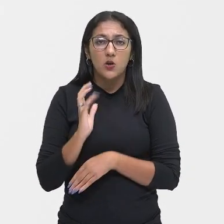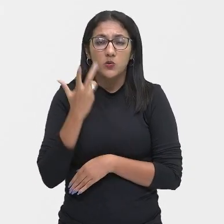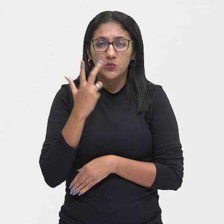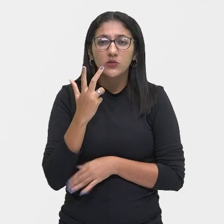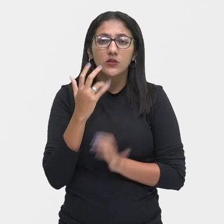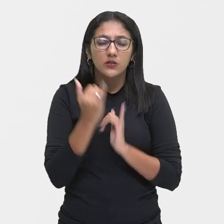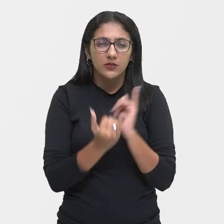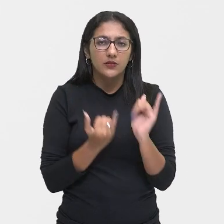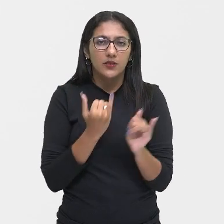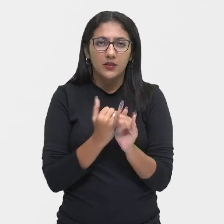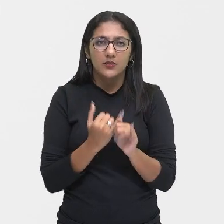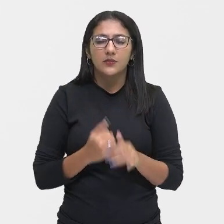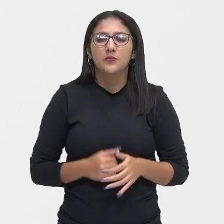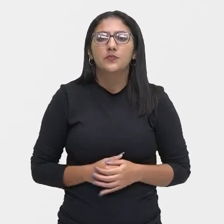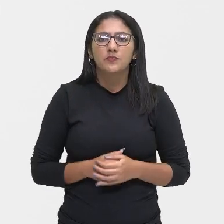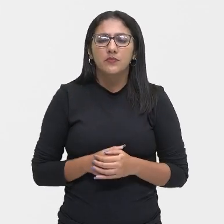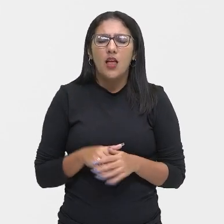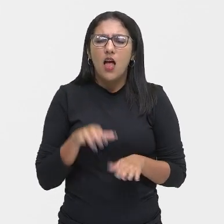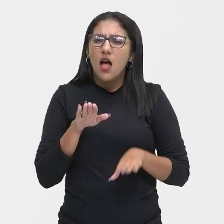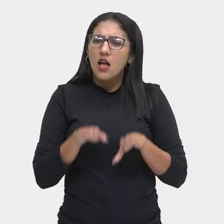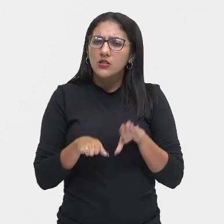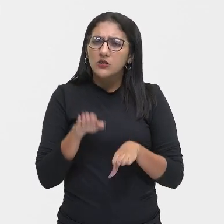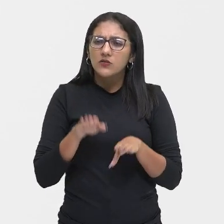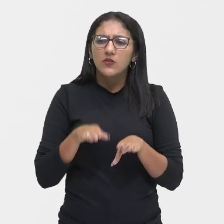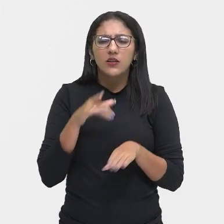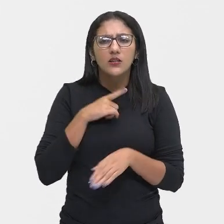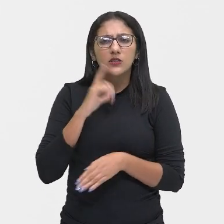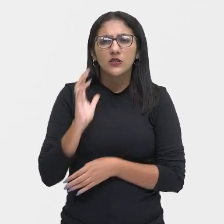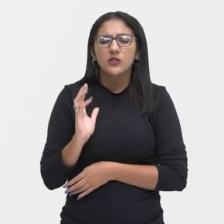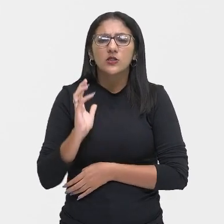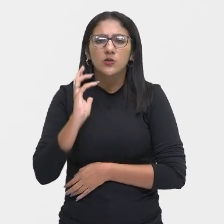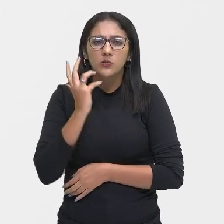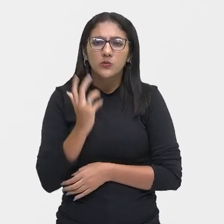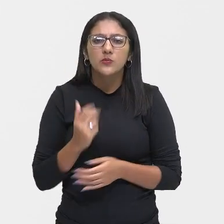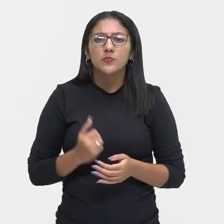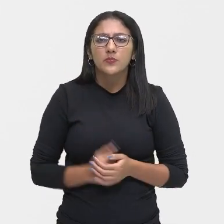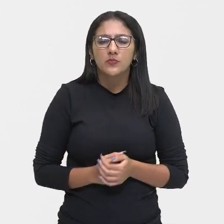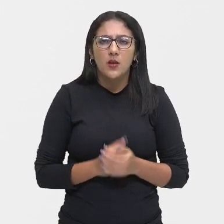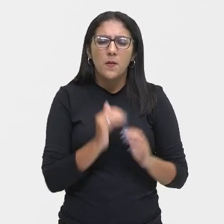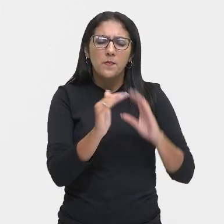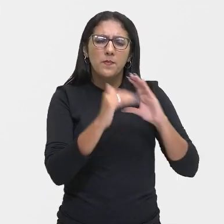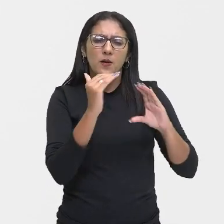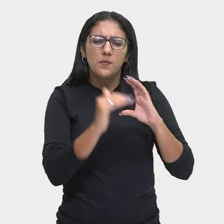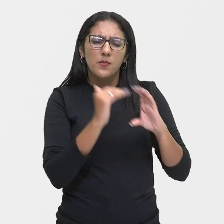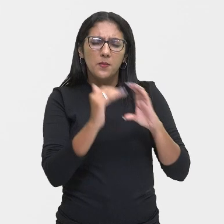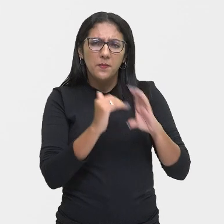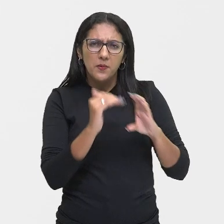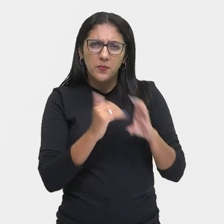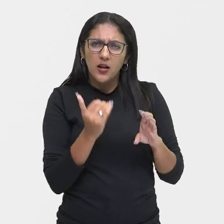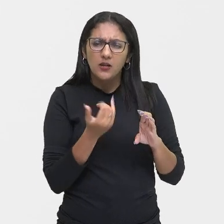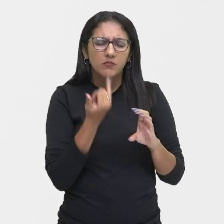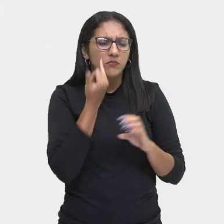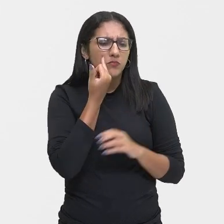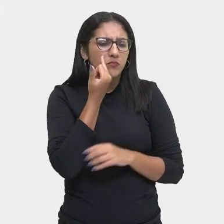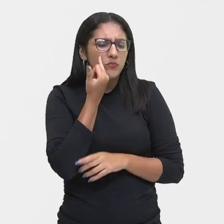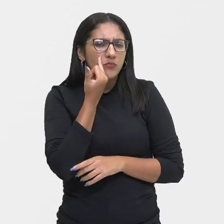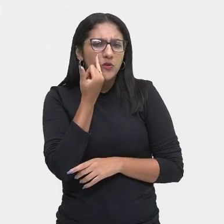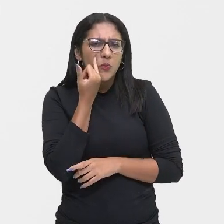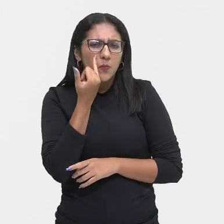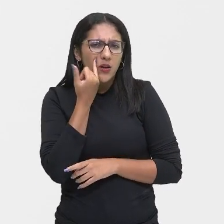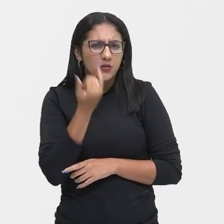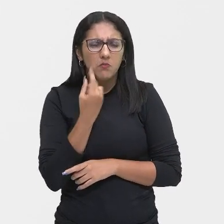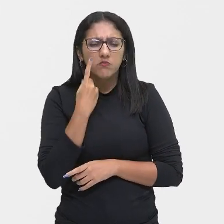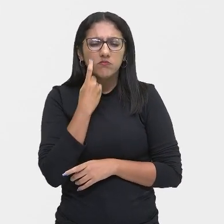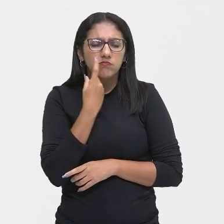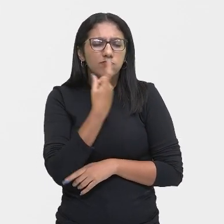gamer. Normalmente, o cybercriminoso envia mensagens com alguma informação